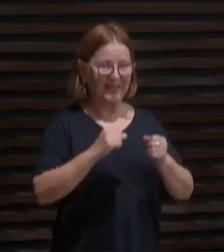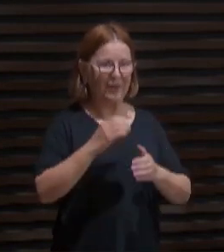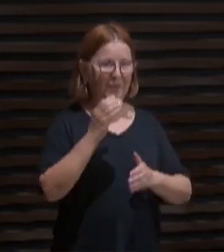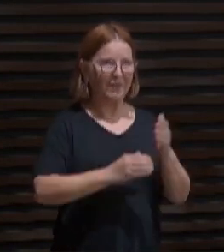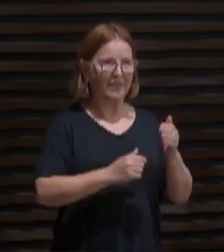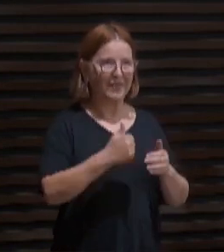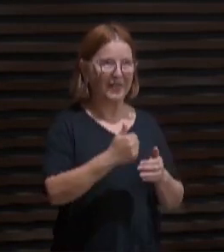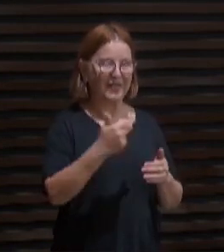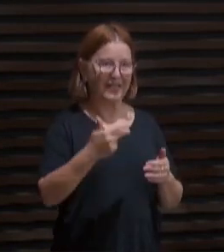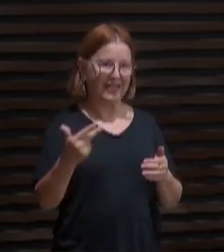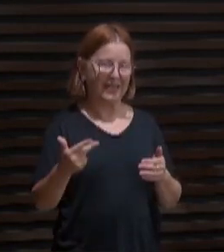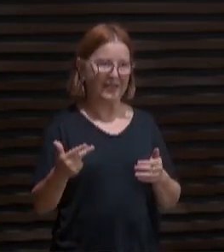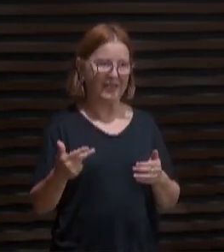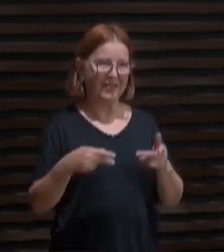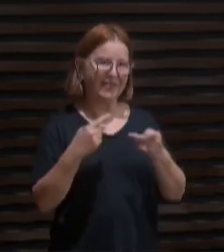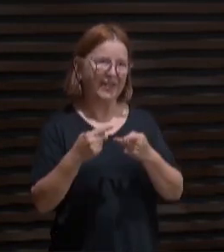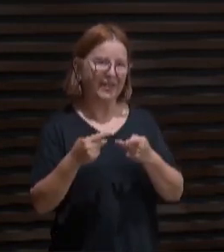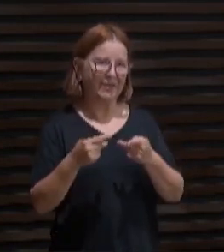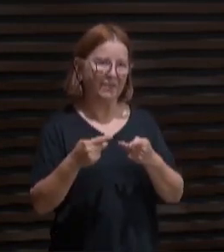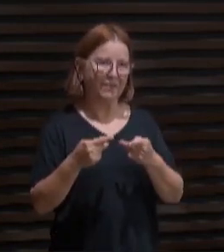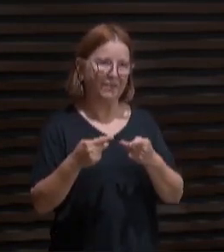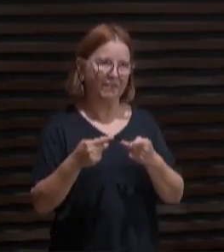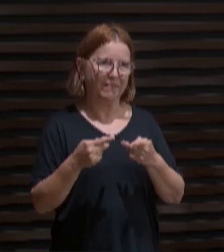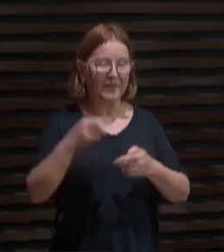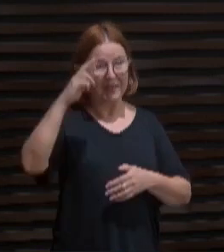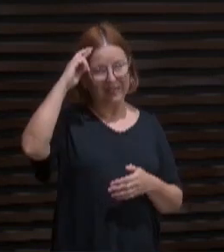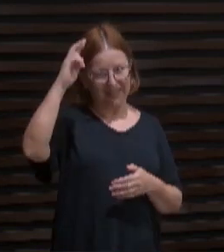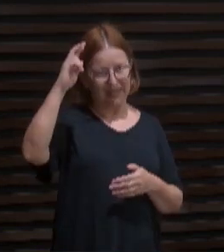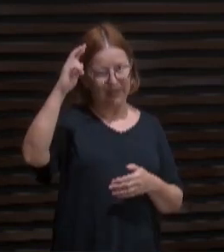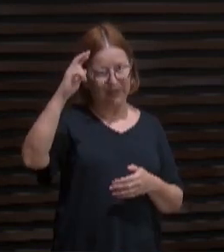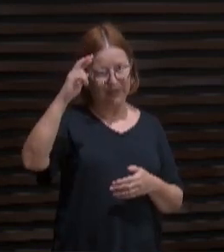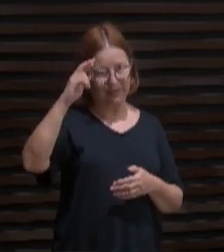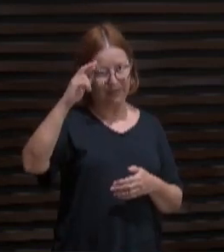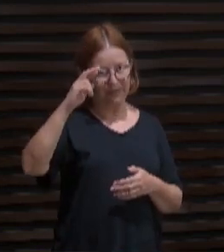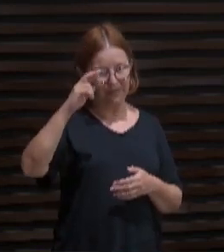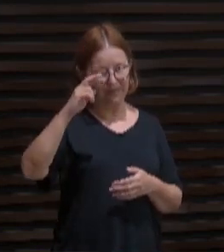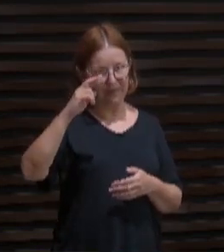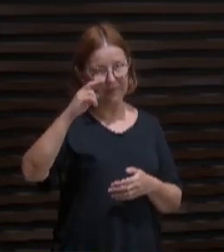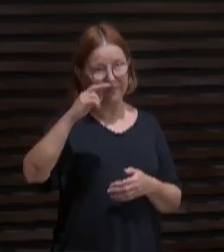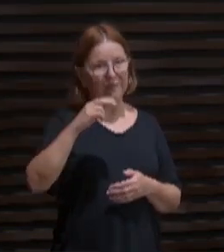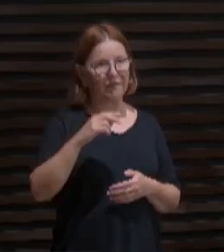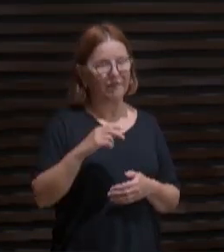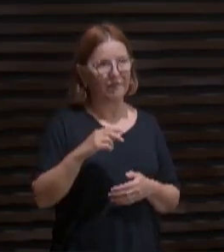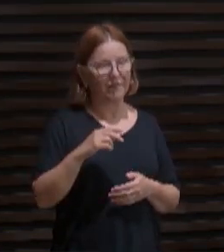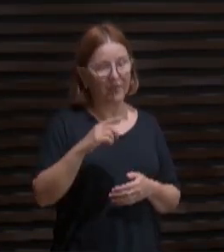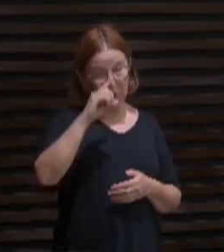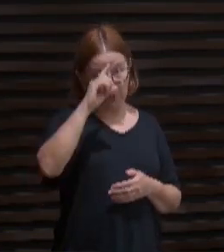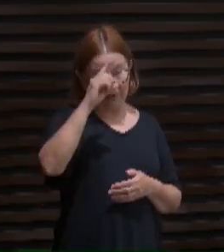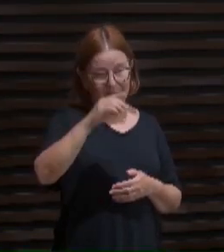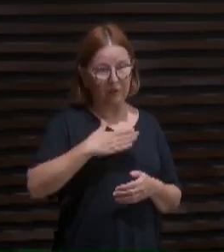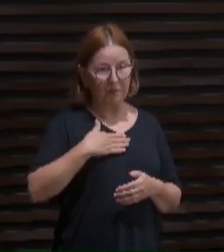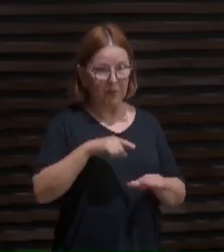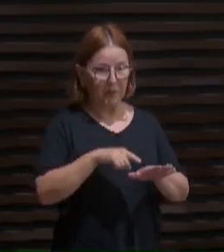assim: ordena os meus passos na tua palavra, e não se